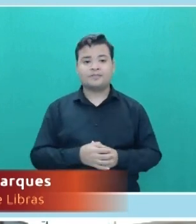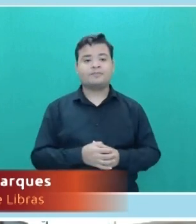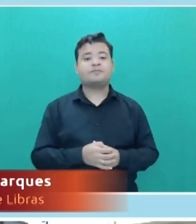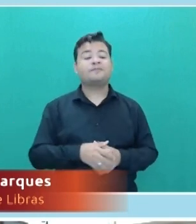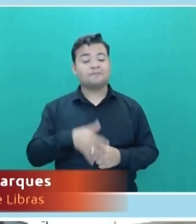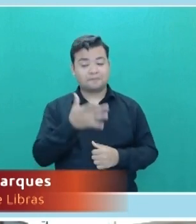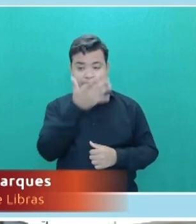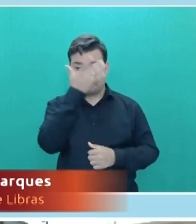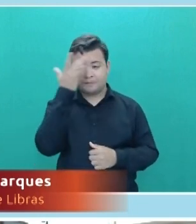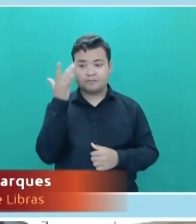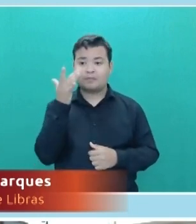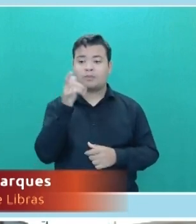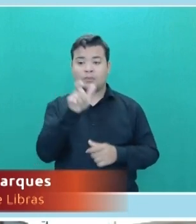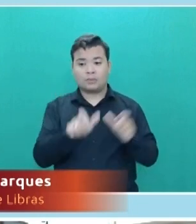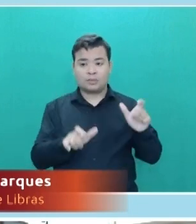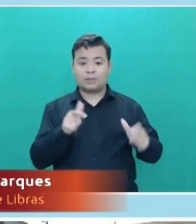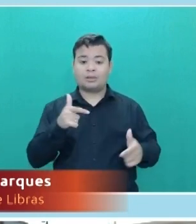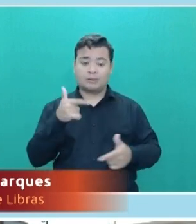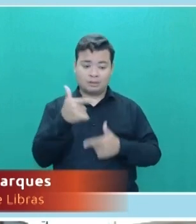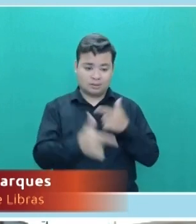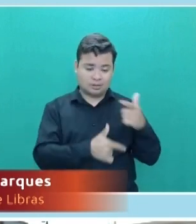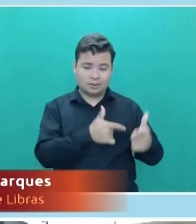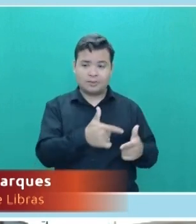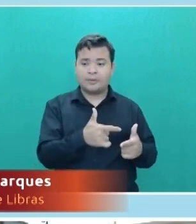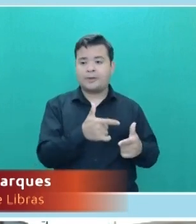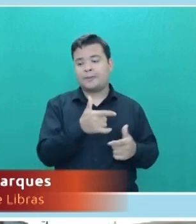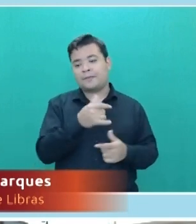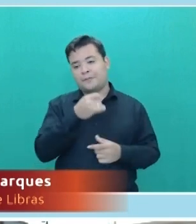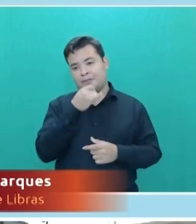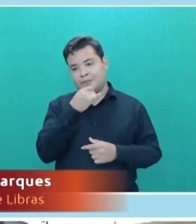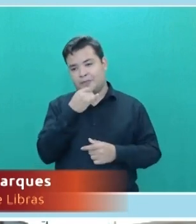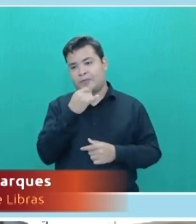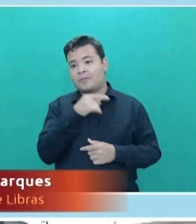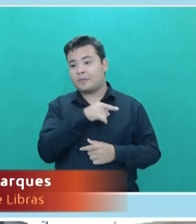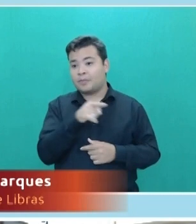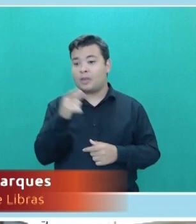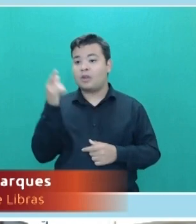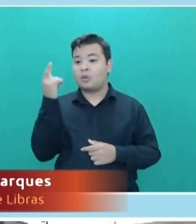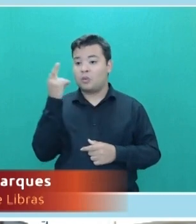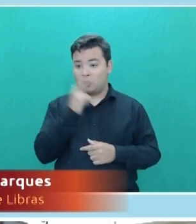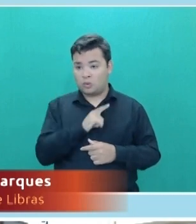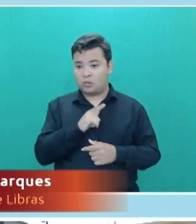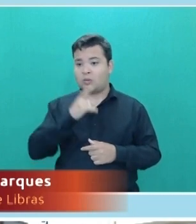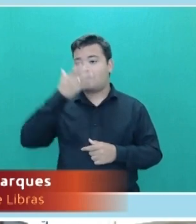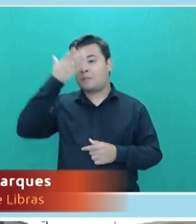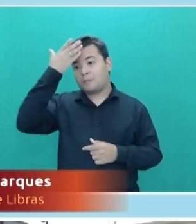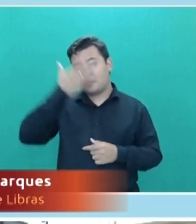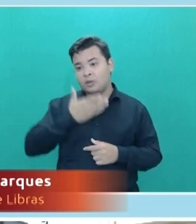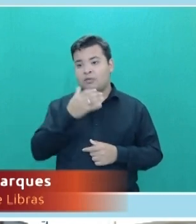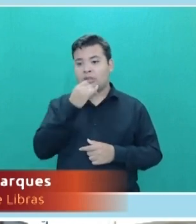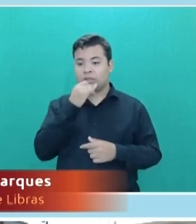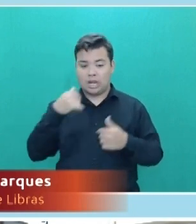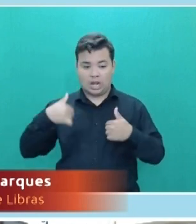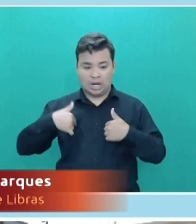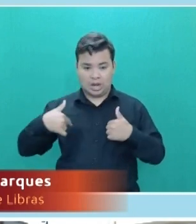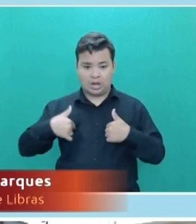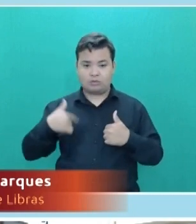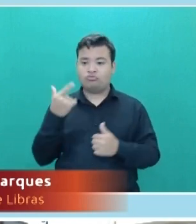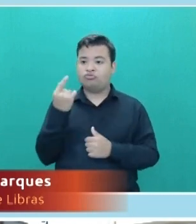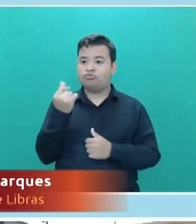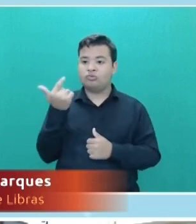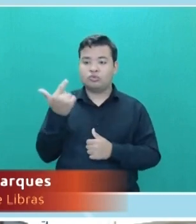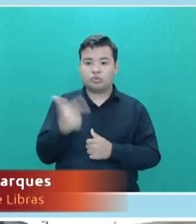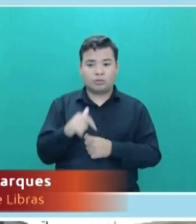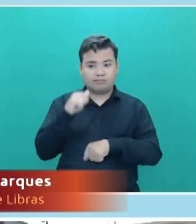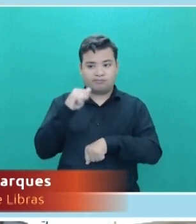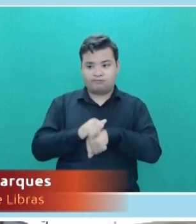trabalhador que conseguir demonstrar que ele não tem o dinheiro, não consegue pagar as